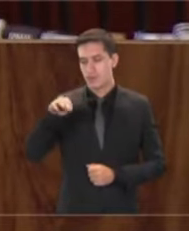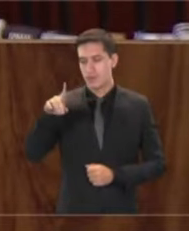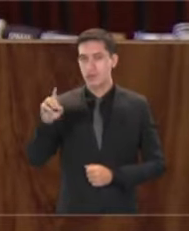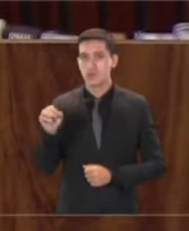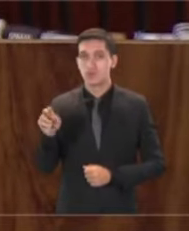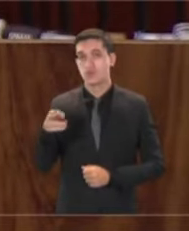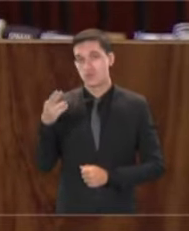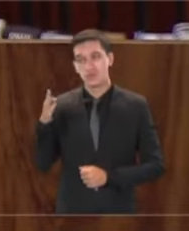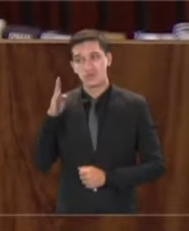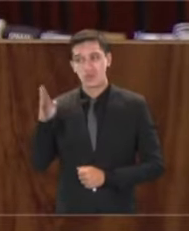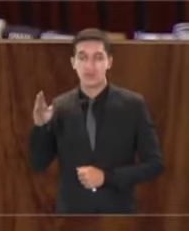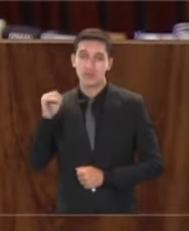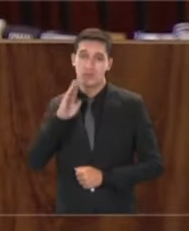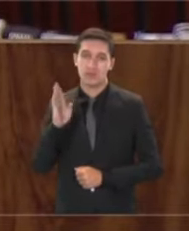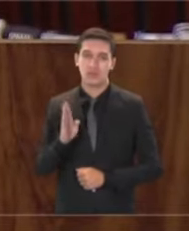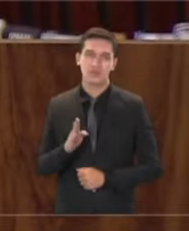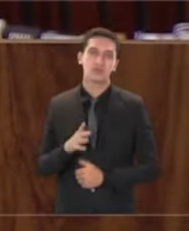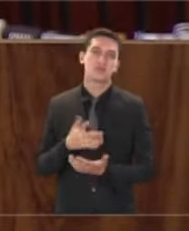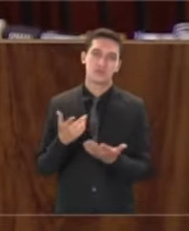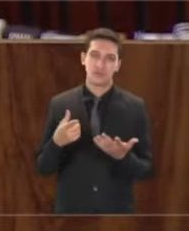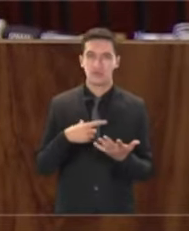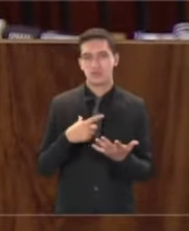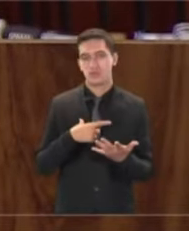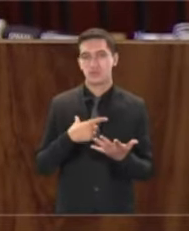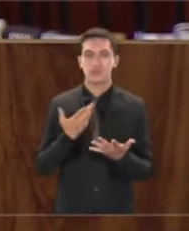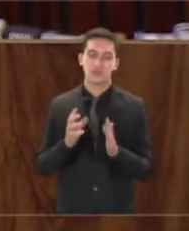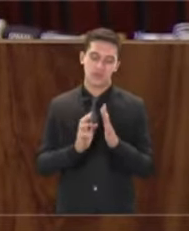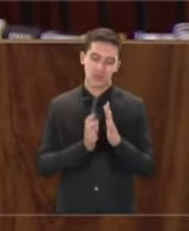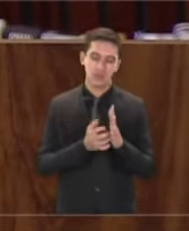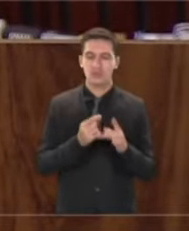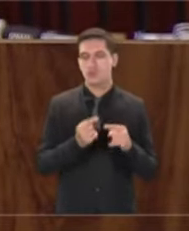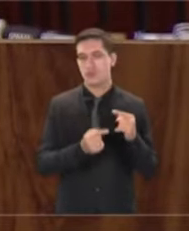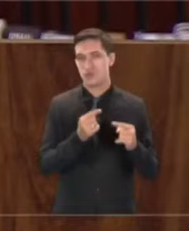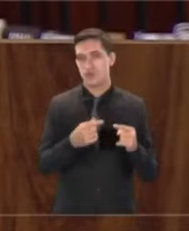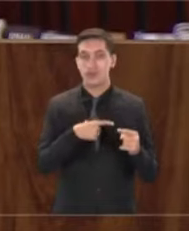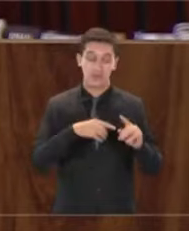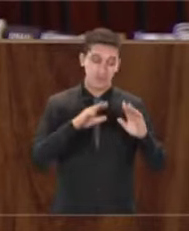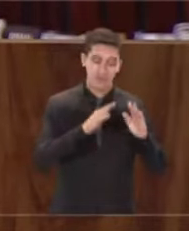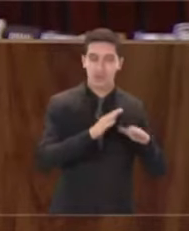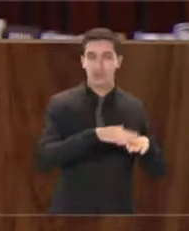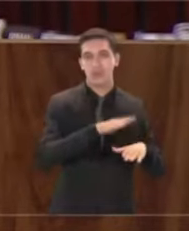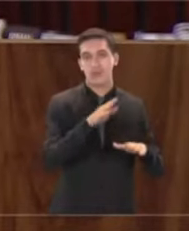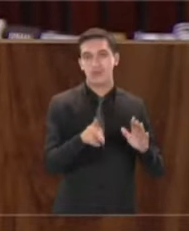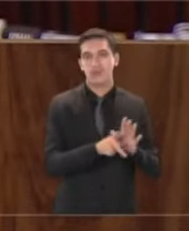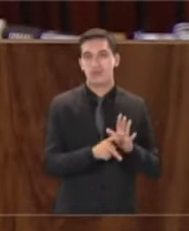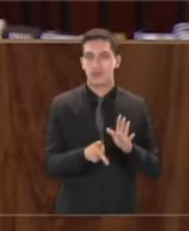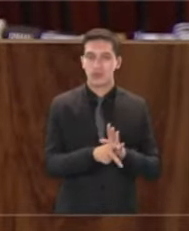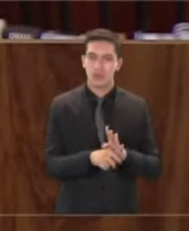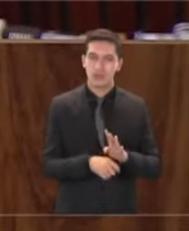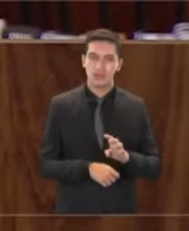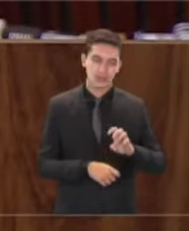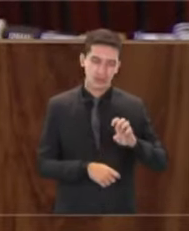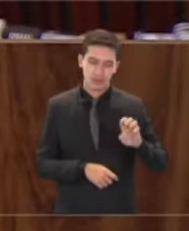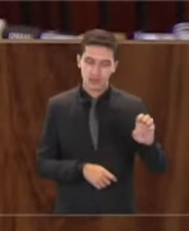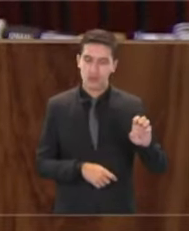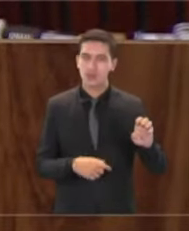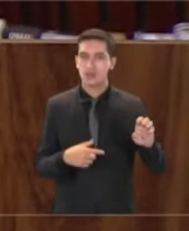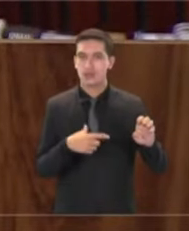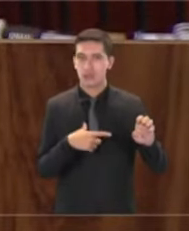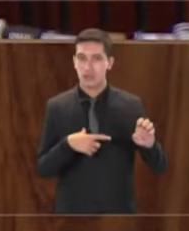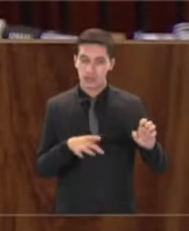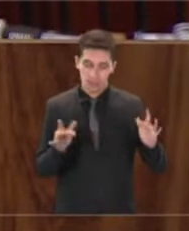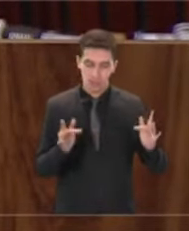de que partidos políticos com a tendência mais tida como de esquerda tem um trato